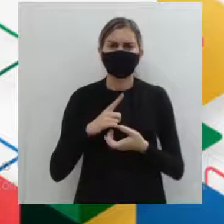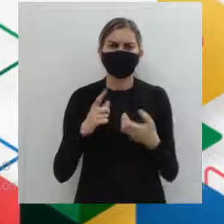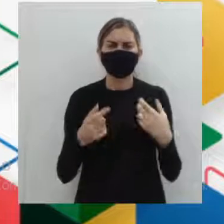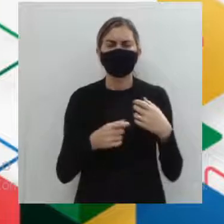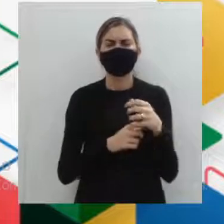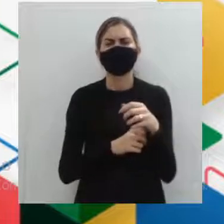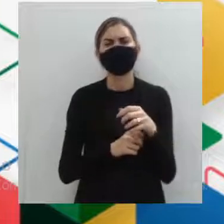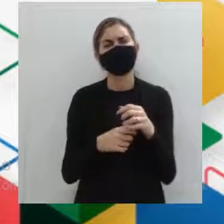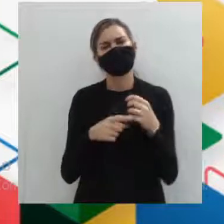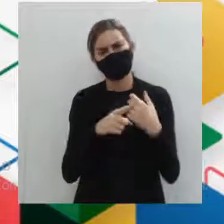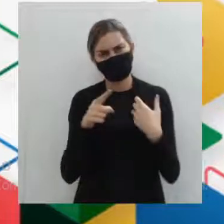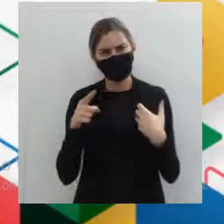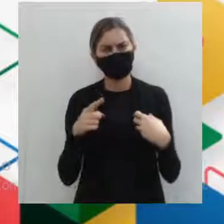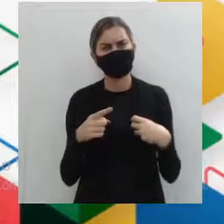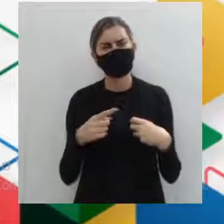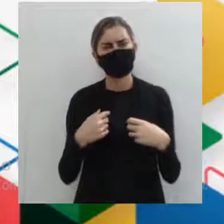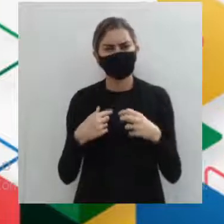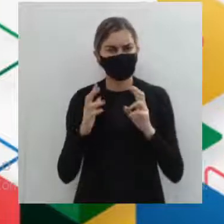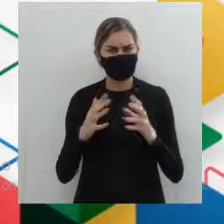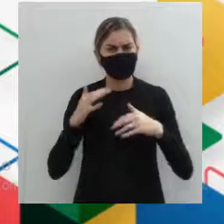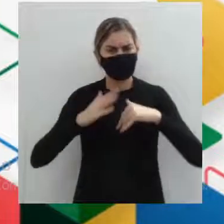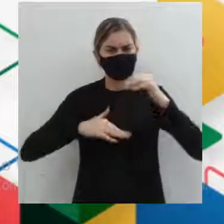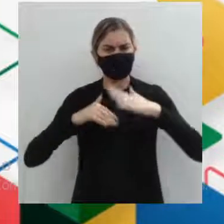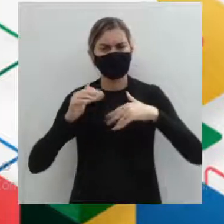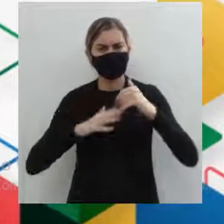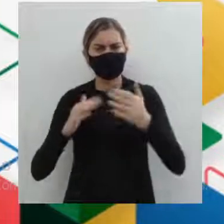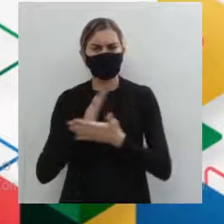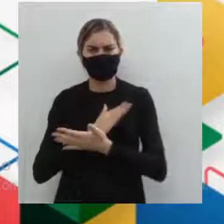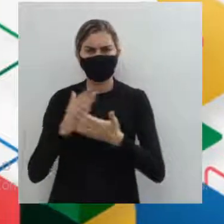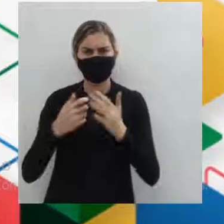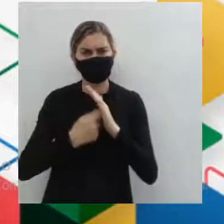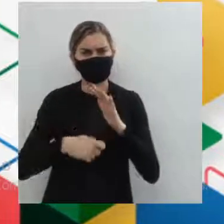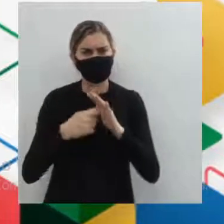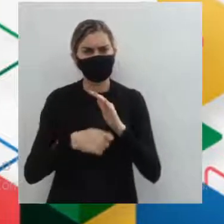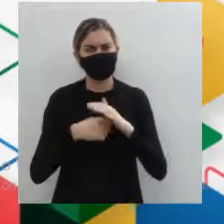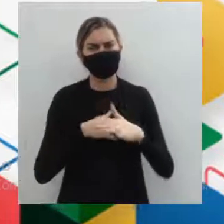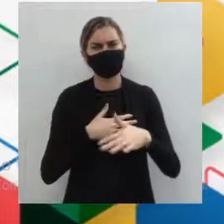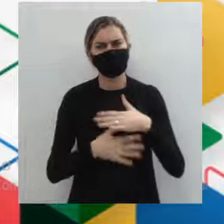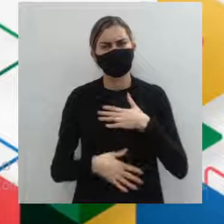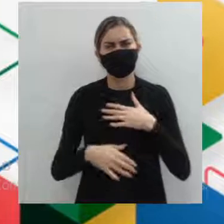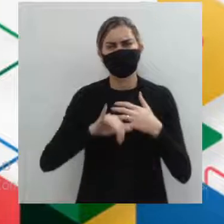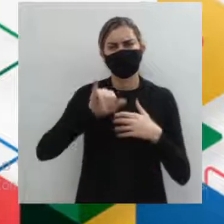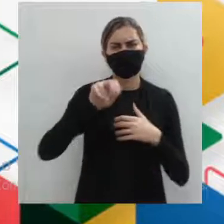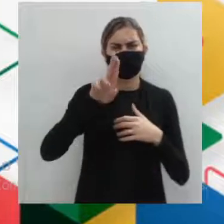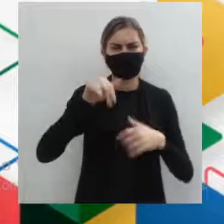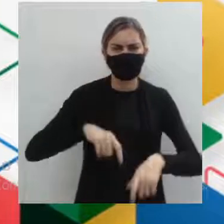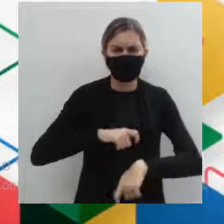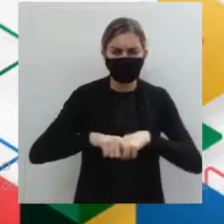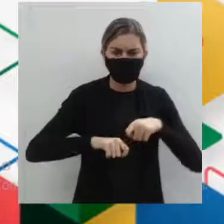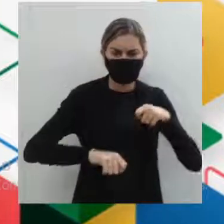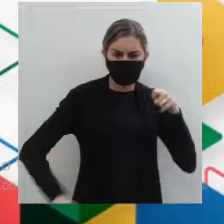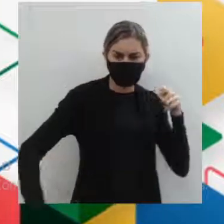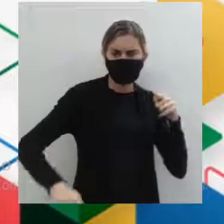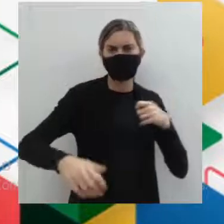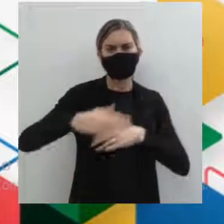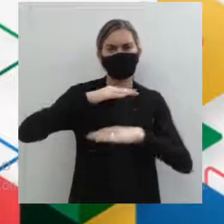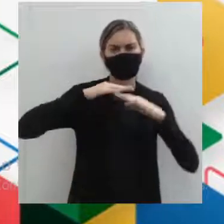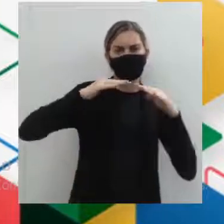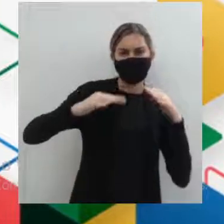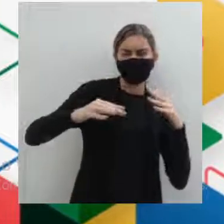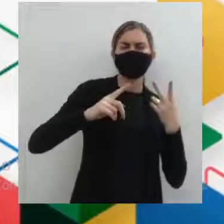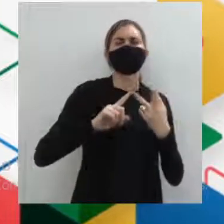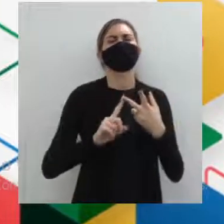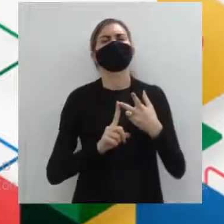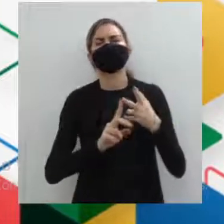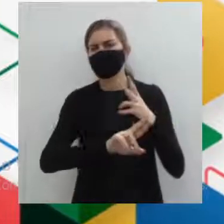presente? Você já praticou alguma luta corporal? Judô, karatê,